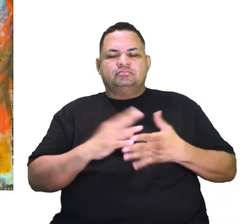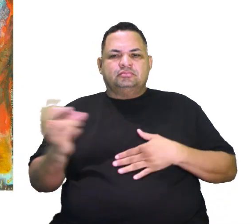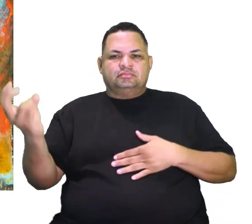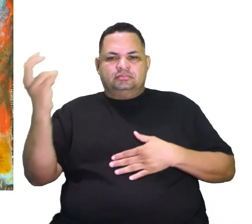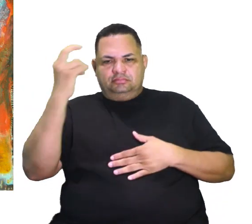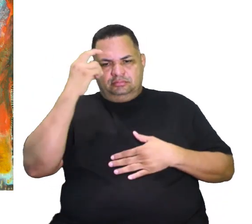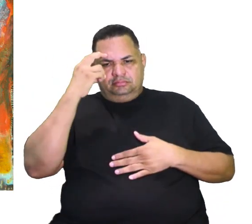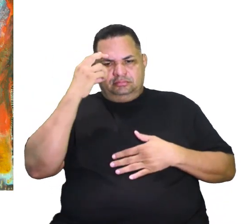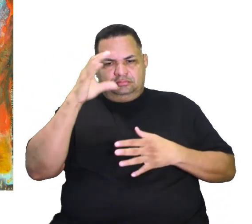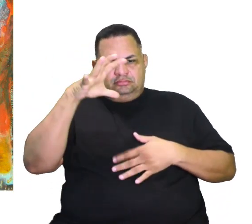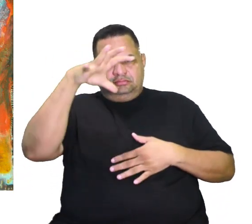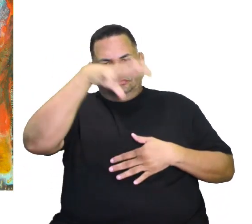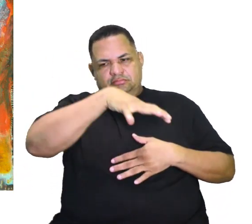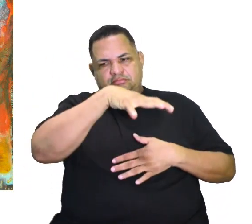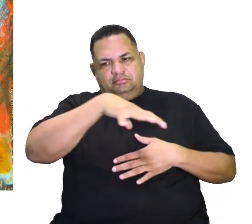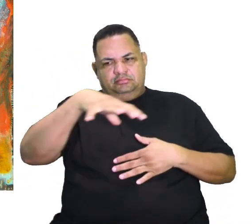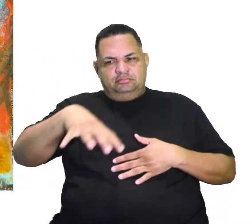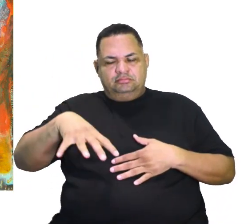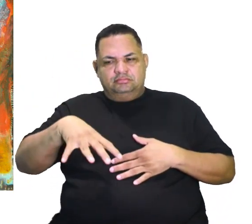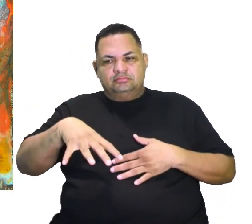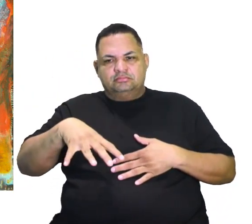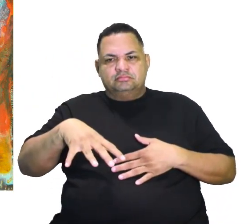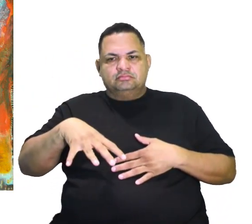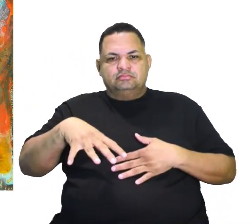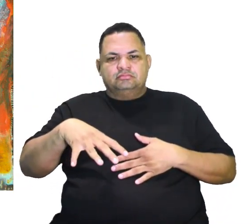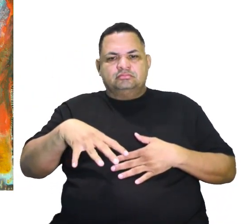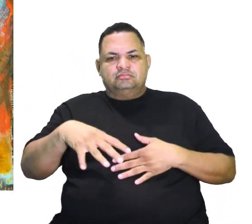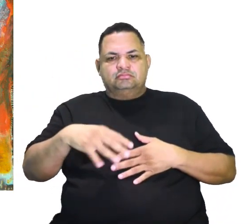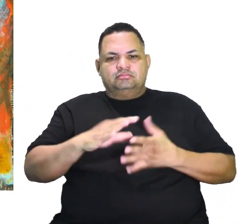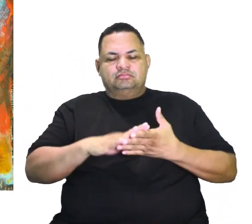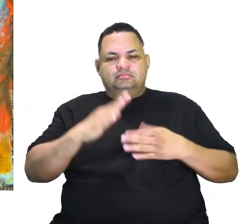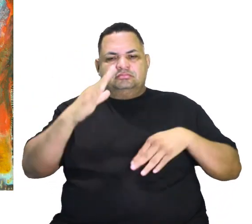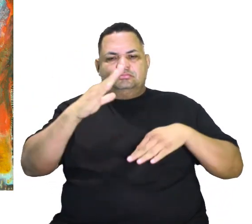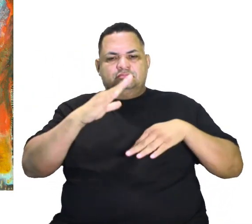cidade, representam a cultura local.